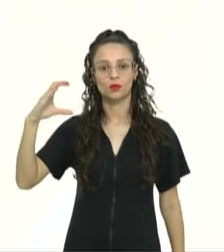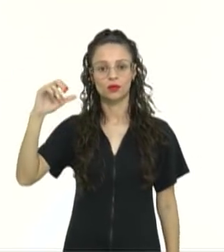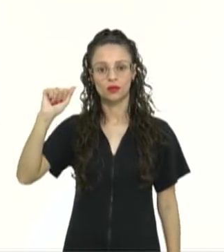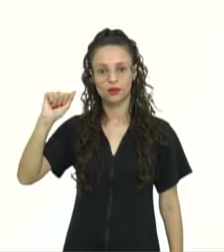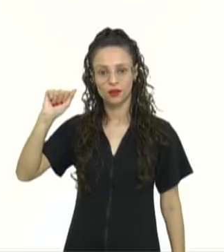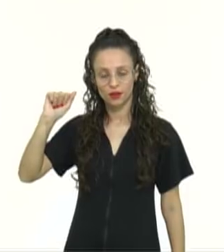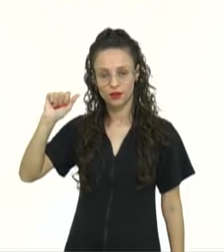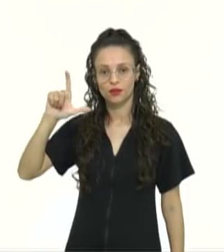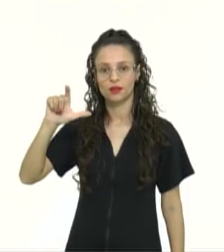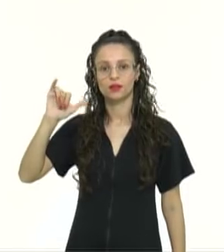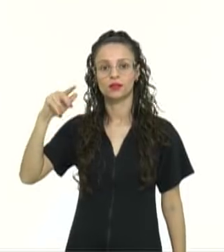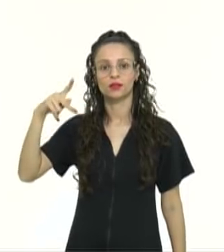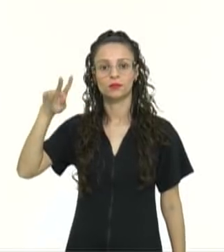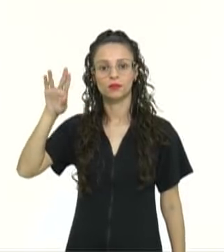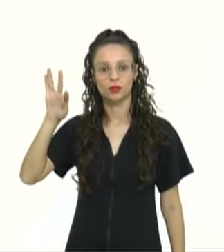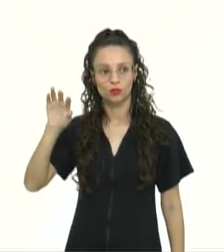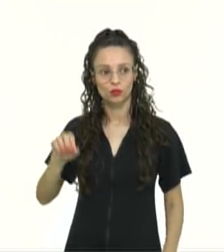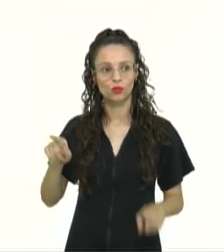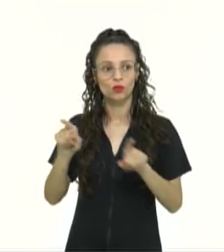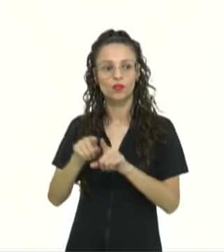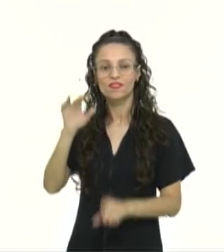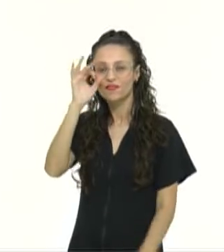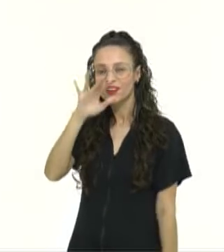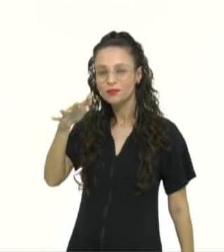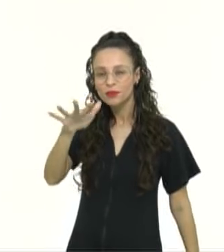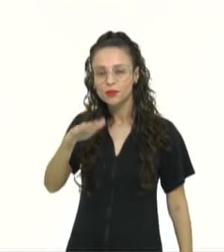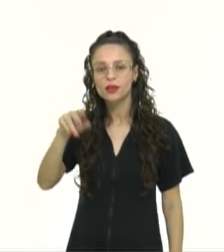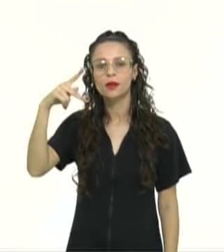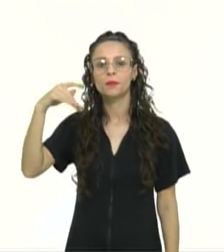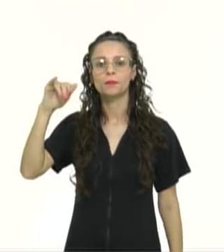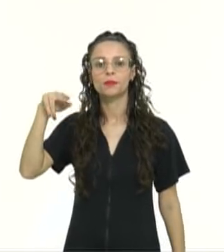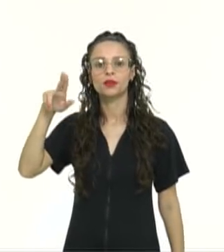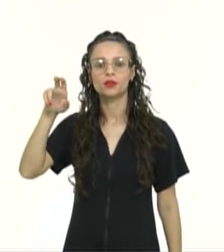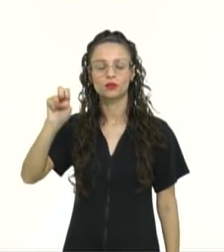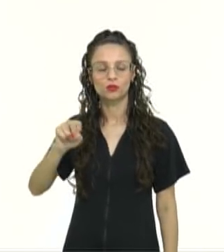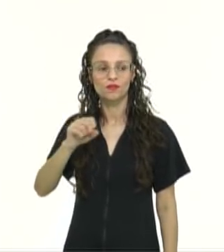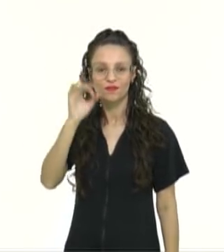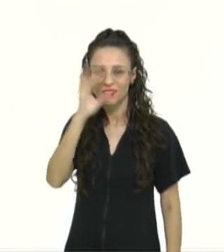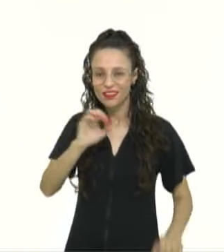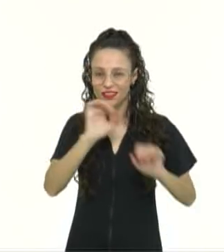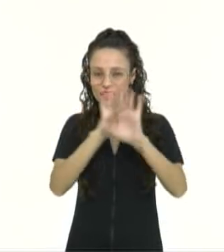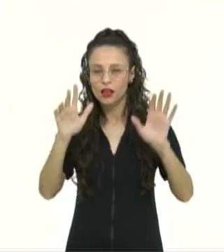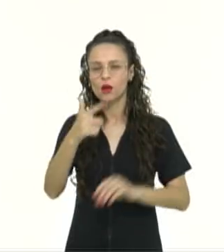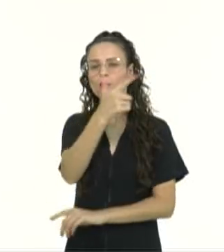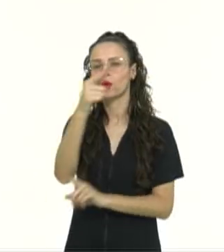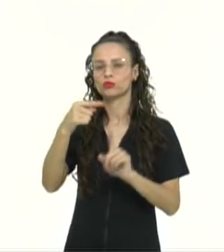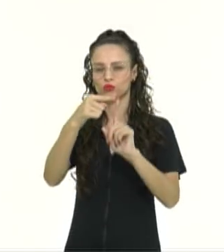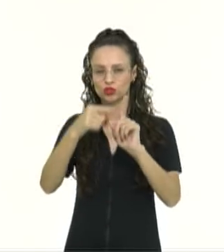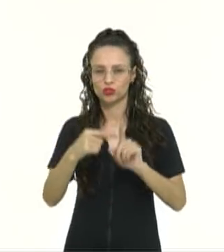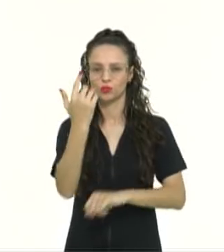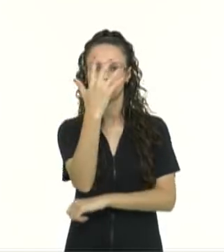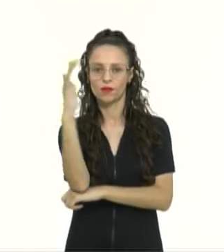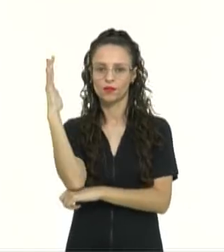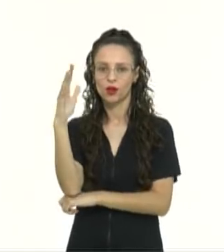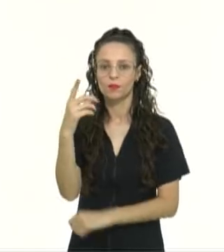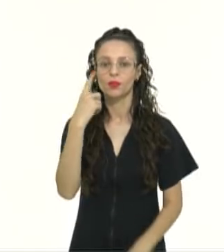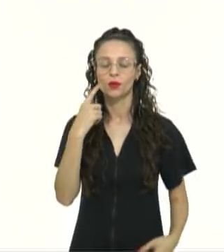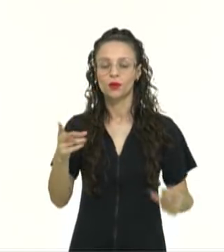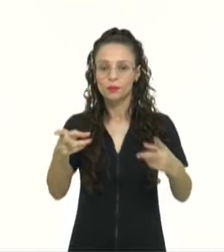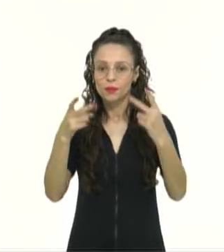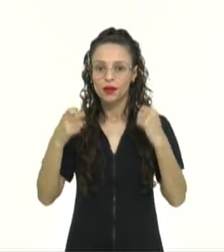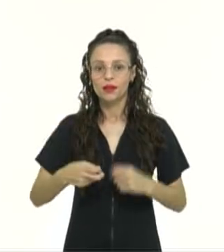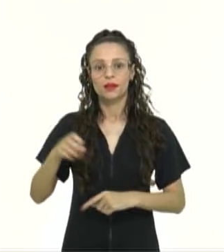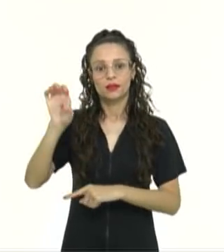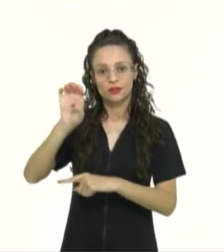verde intermediário, de pinos, e o verde mais claro, outros tipos de árvores. Então, se a gente for observar aqui no